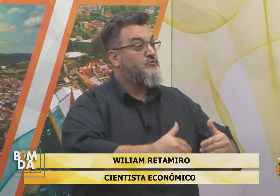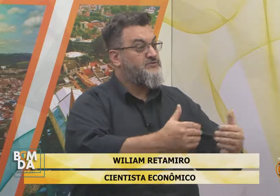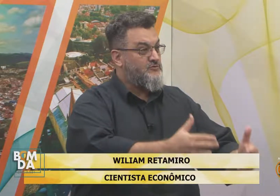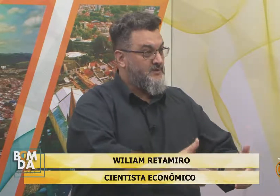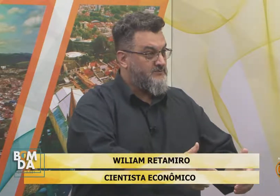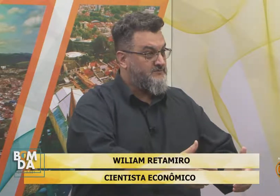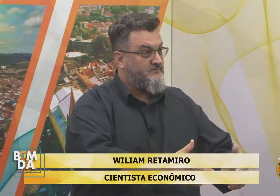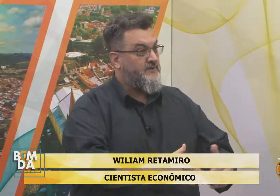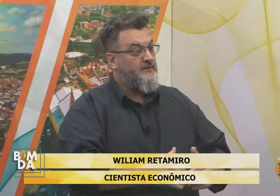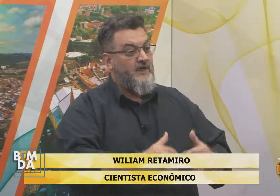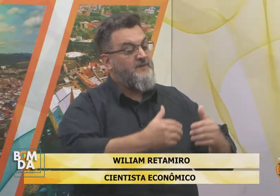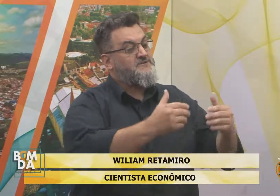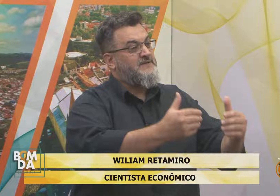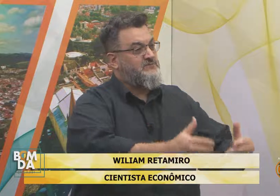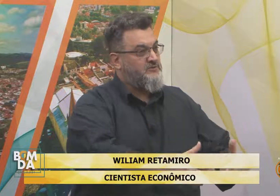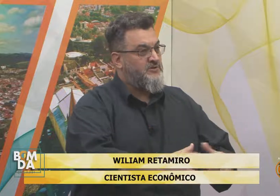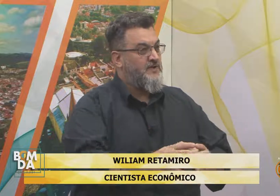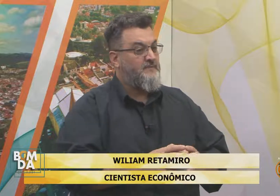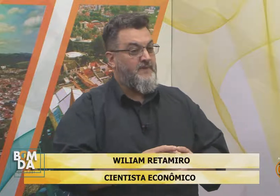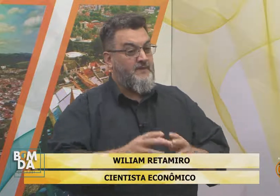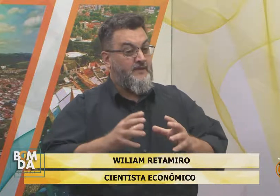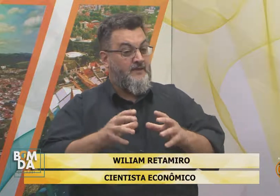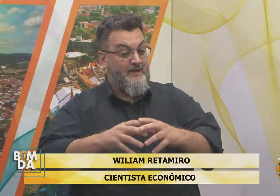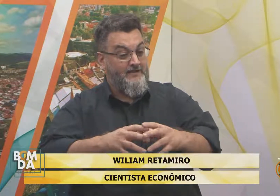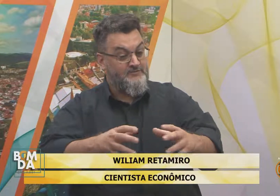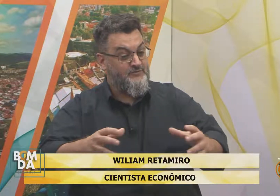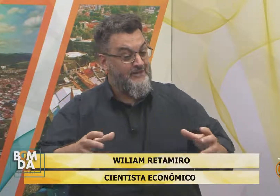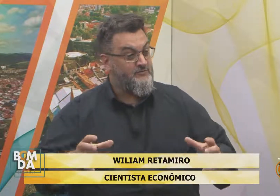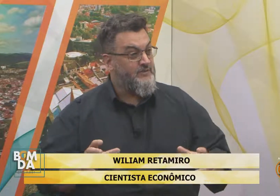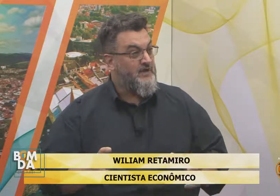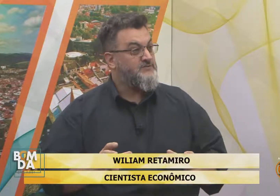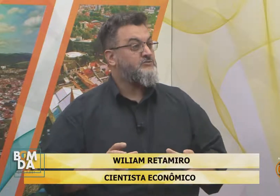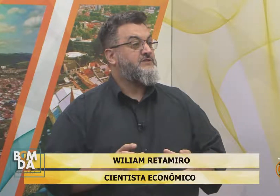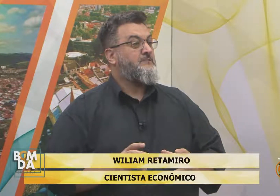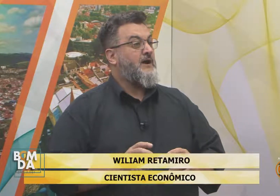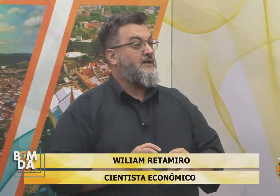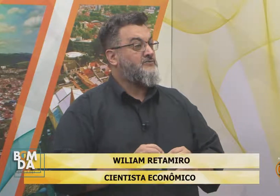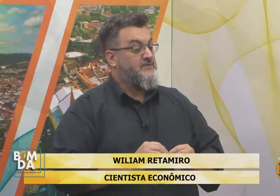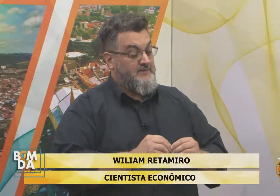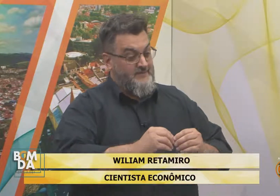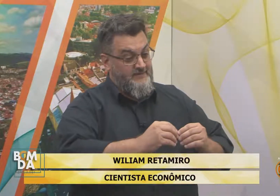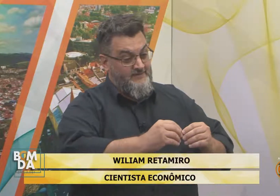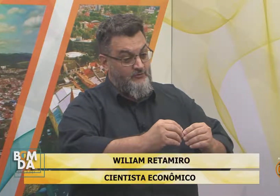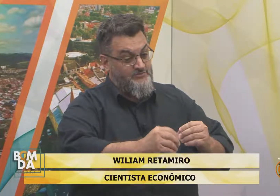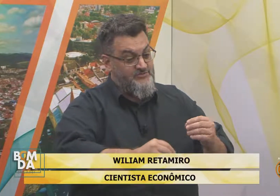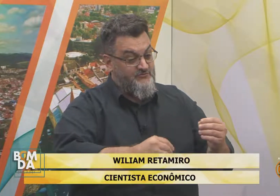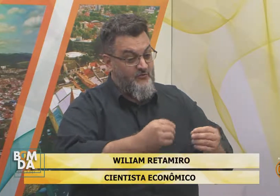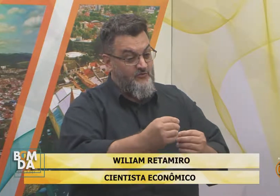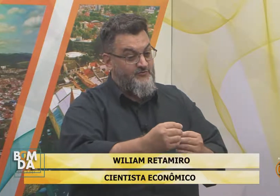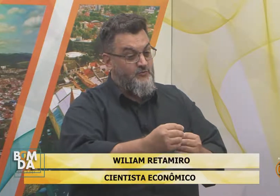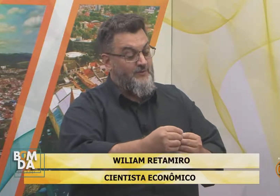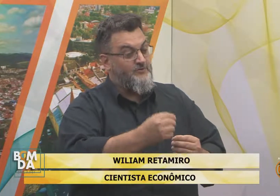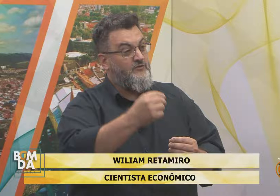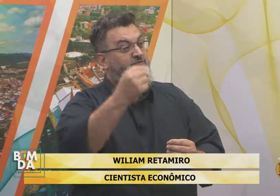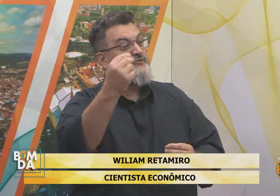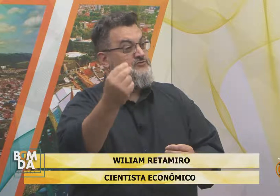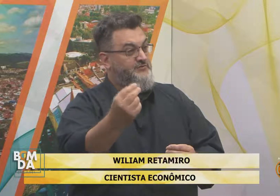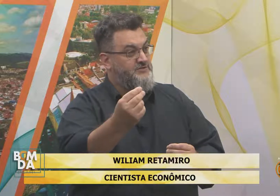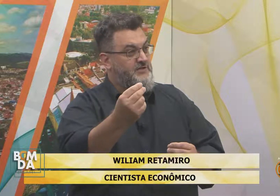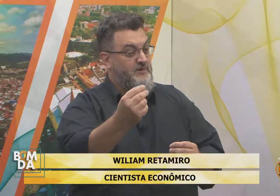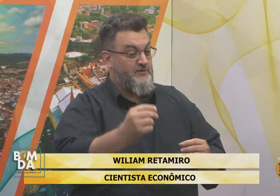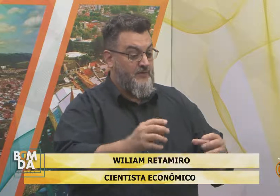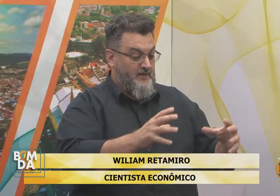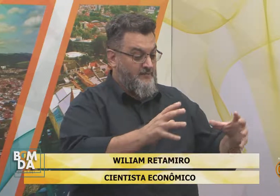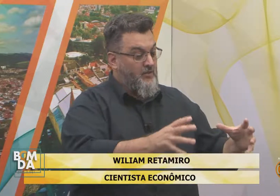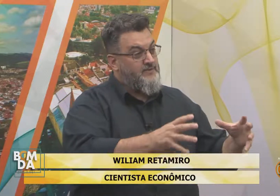mais o ser humano, né? A participação da mulher, a questão da equidade dos trabalhos, né? Então desenvolve uma nova